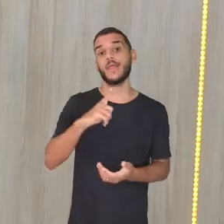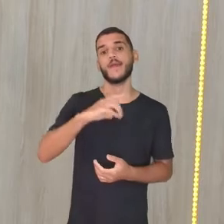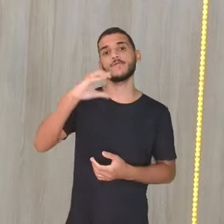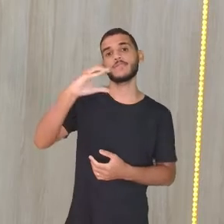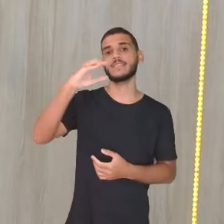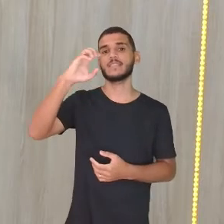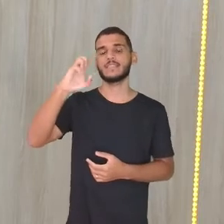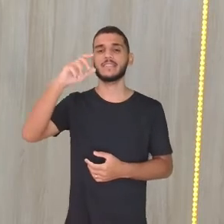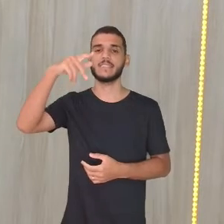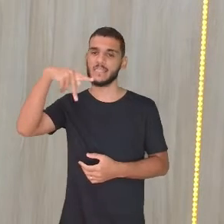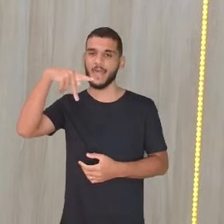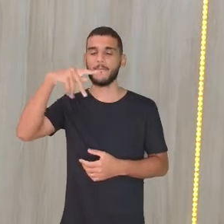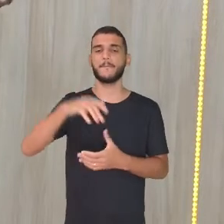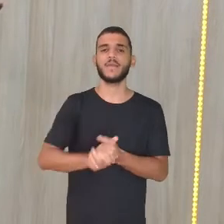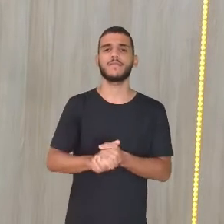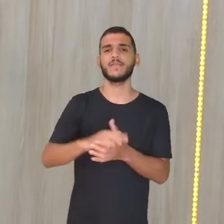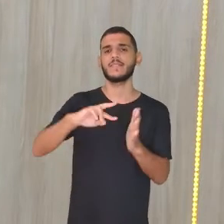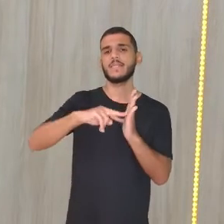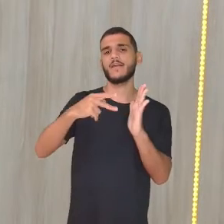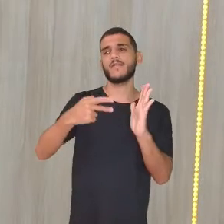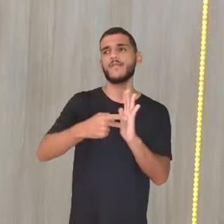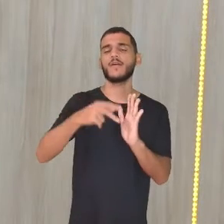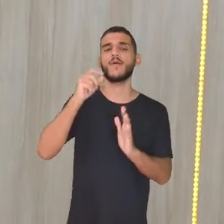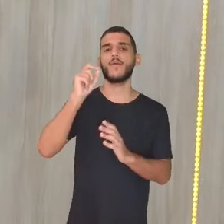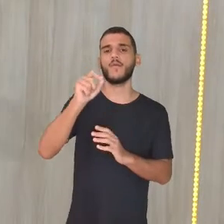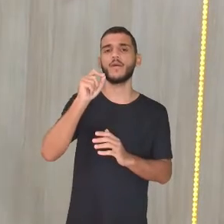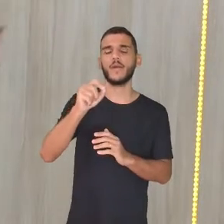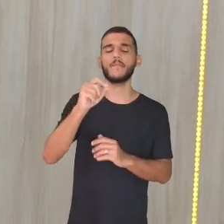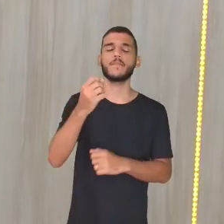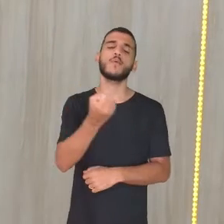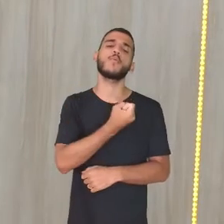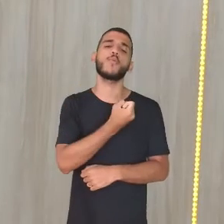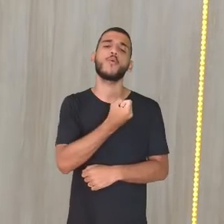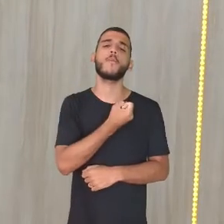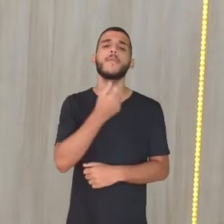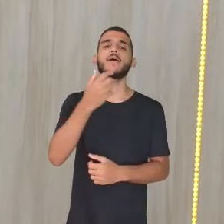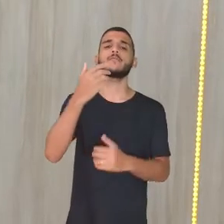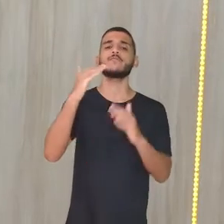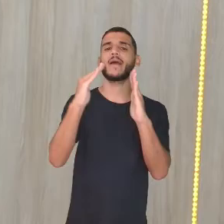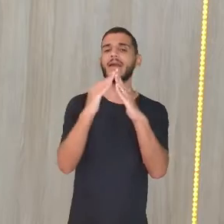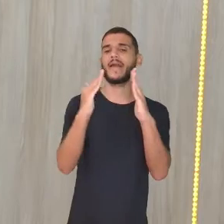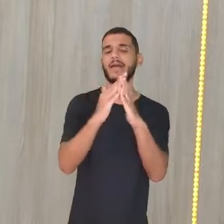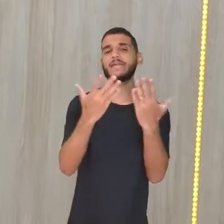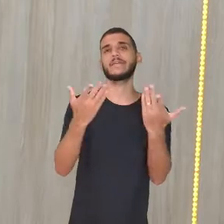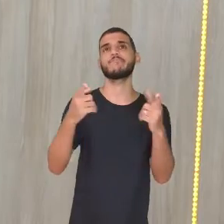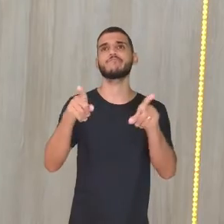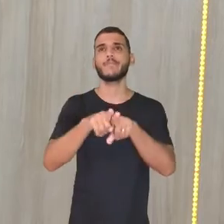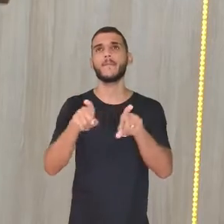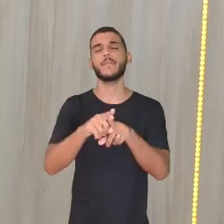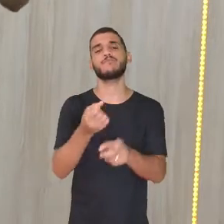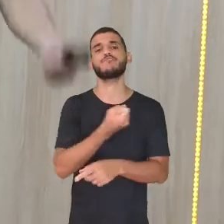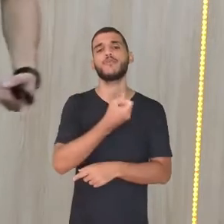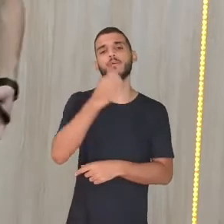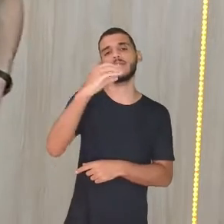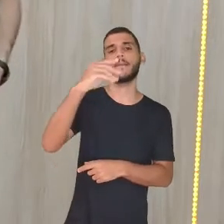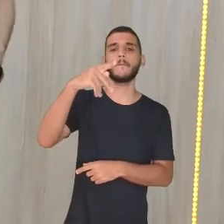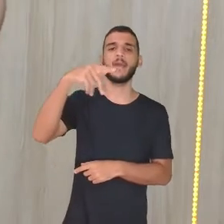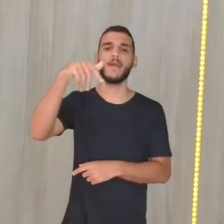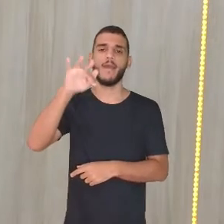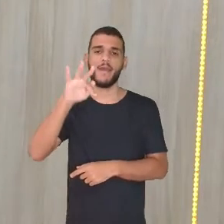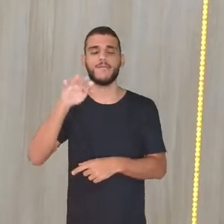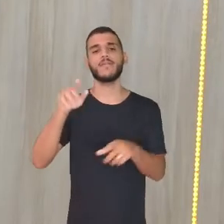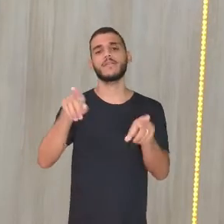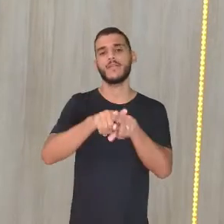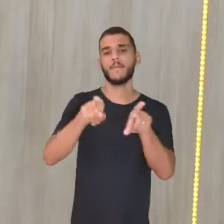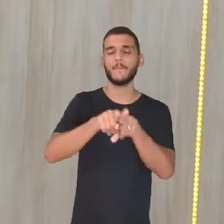que é identificado através casa, de né? números, o número da casa, o número do seu CPF, o número do seu RG.